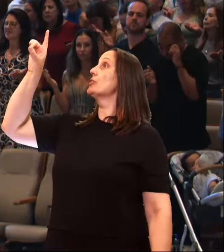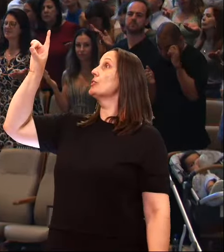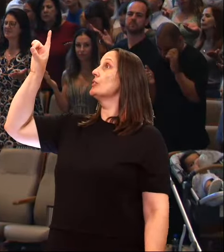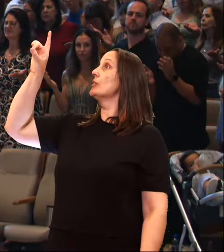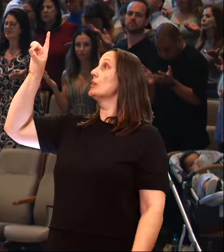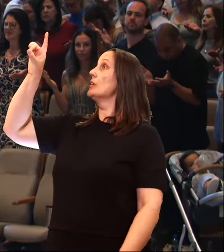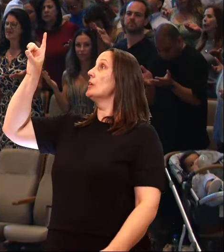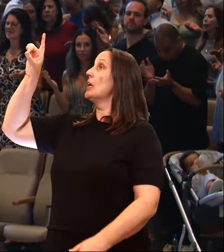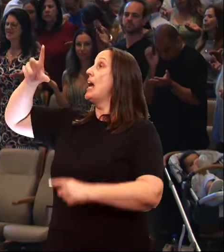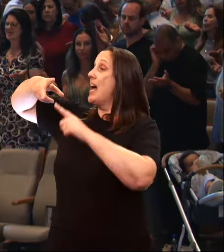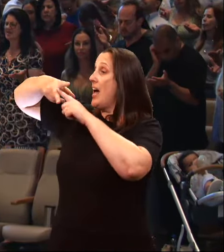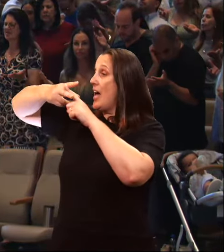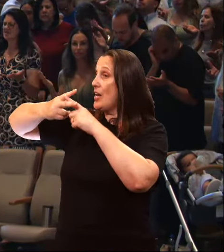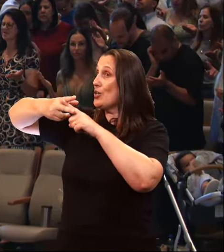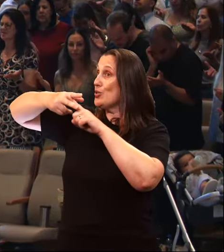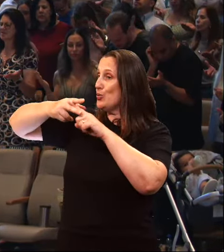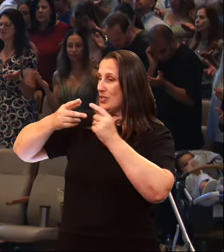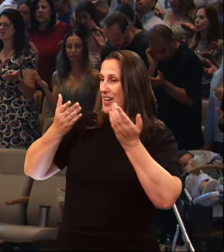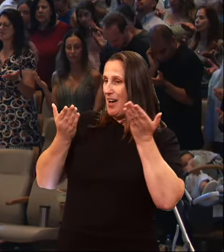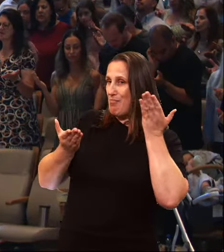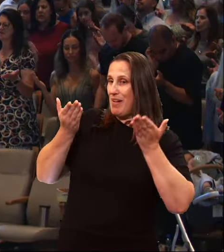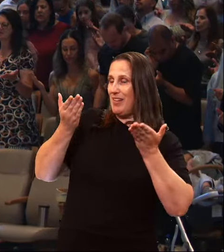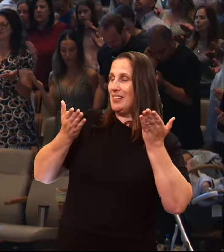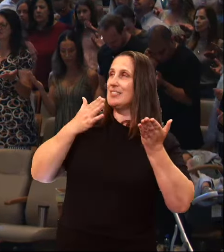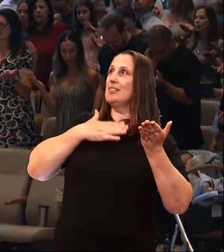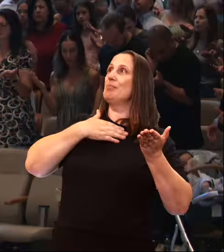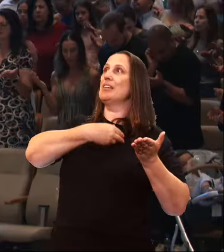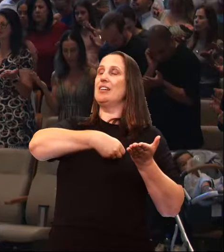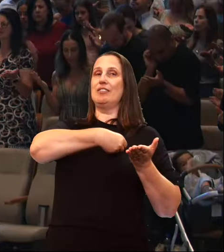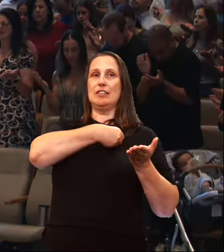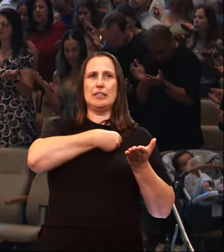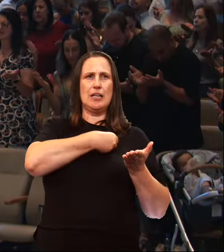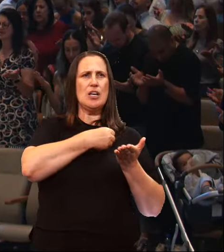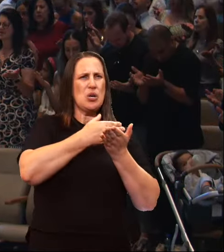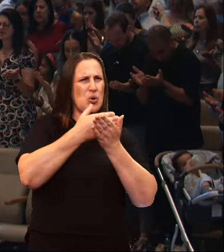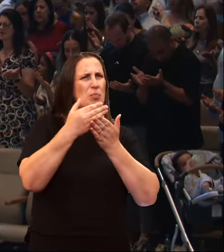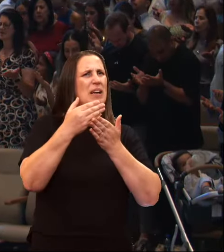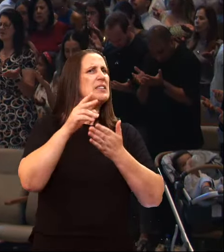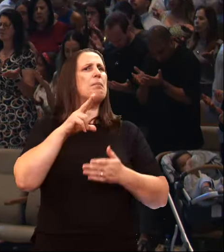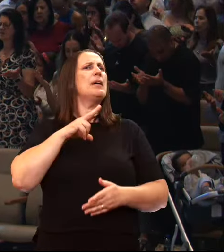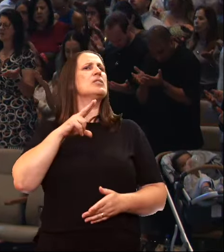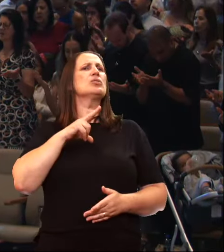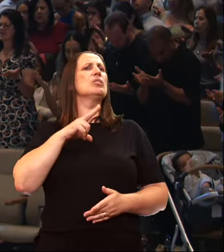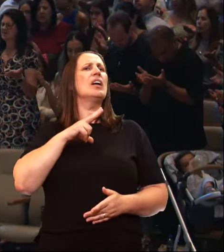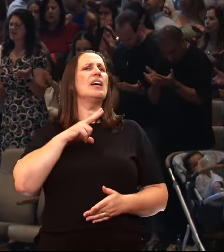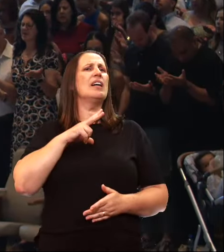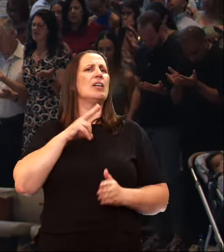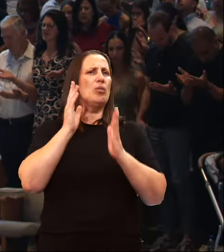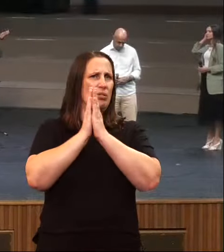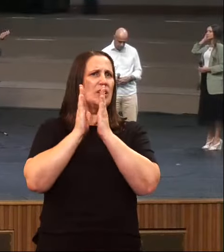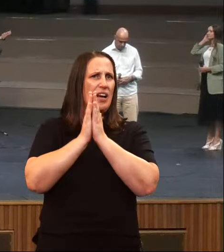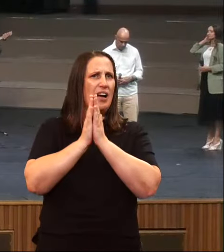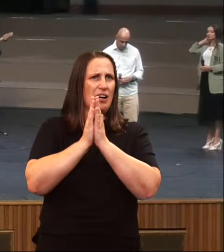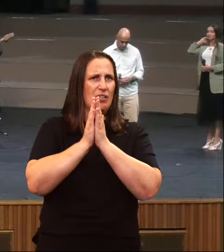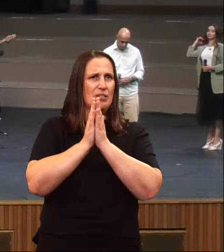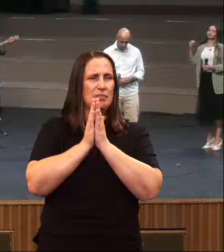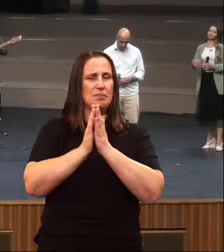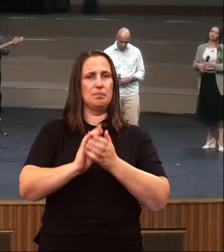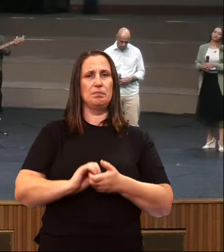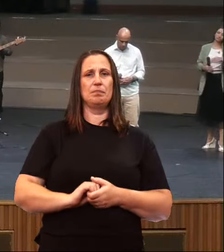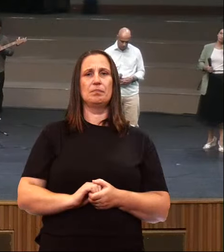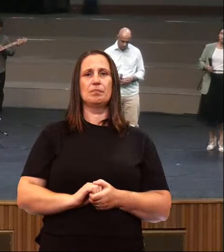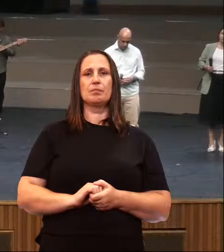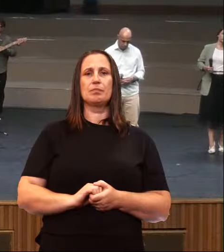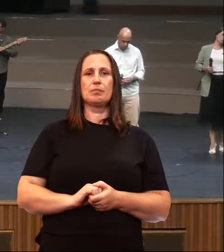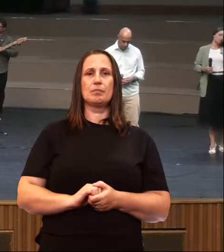ajusta o que precisar na balança da minha vida. Agora começa a orar. Se eu estou reclamando demais,